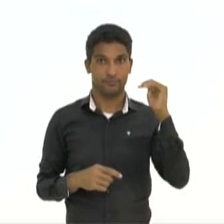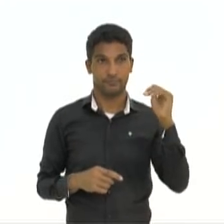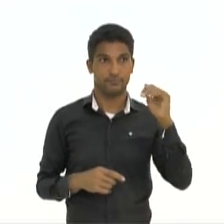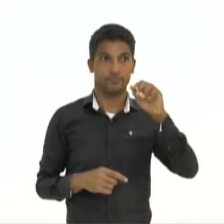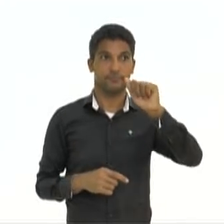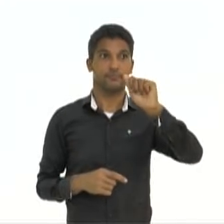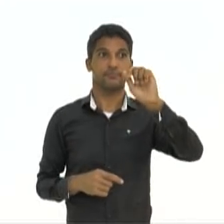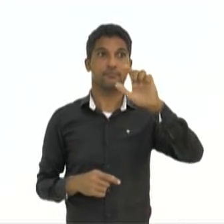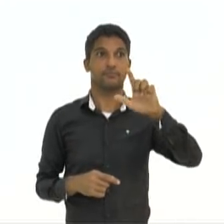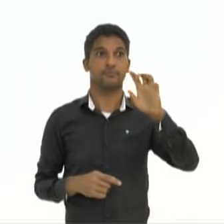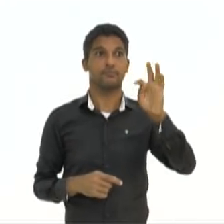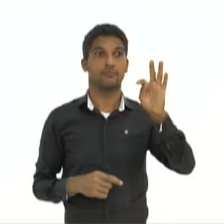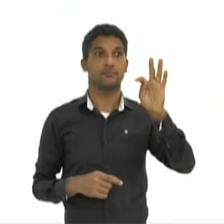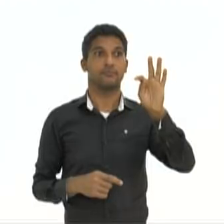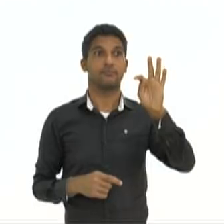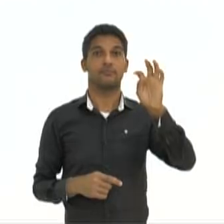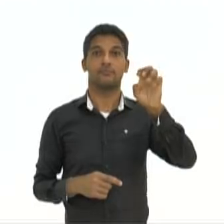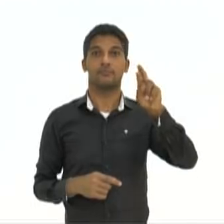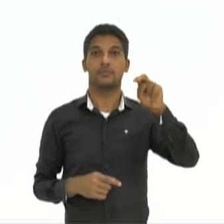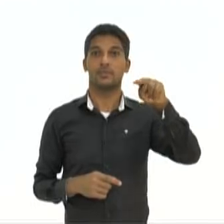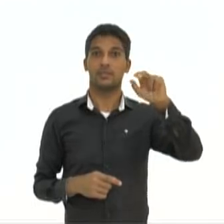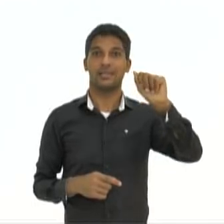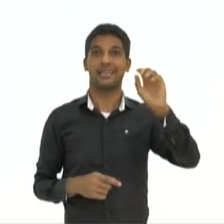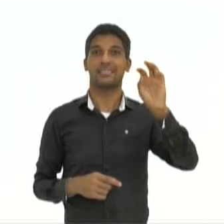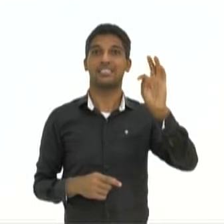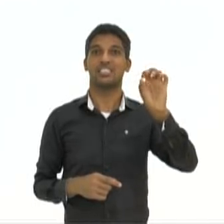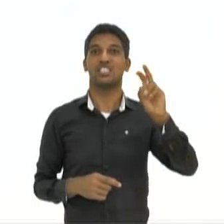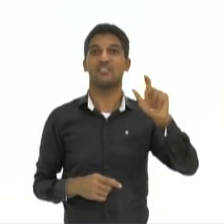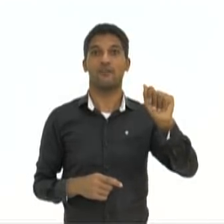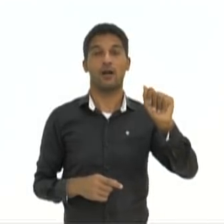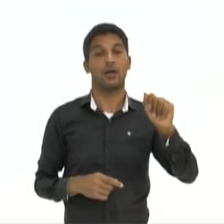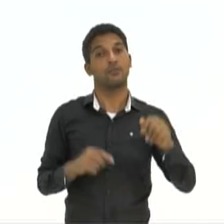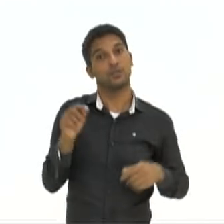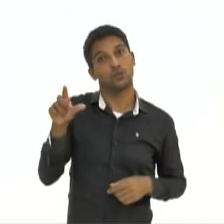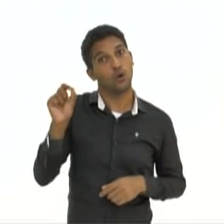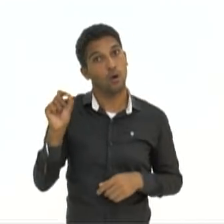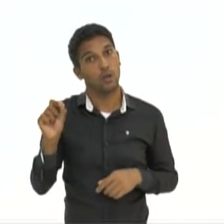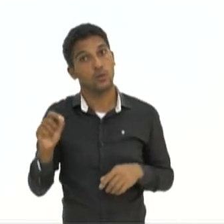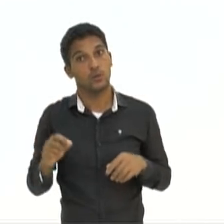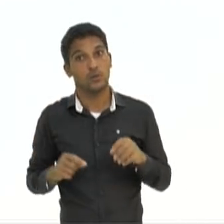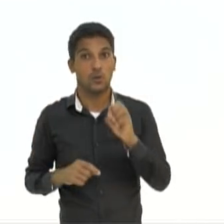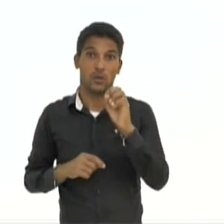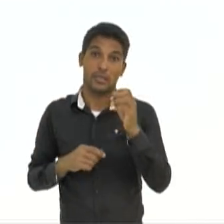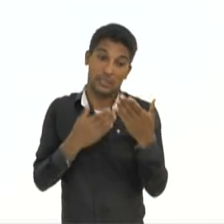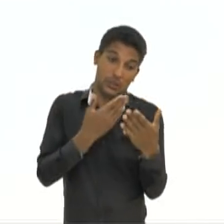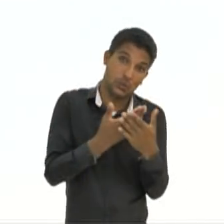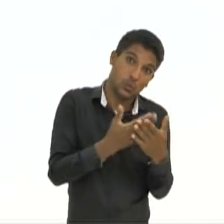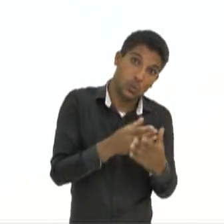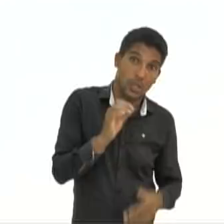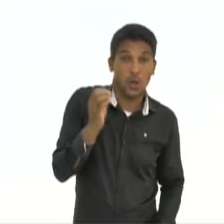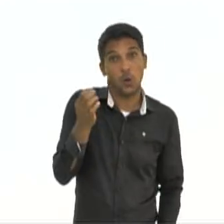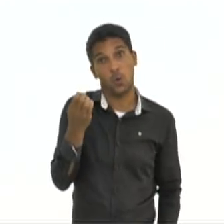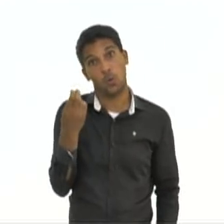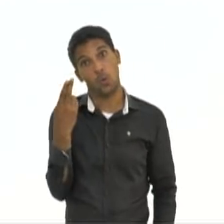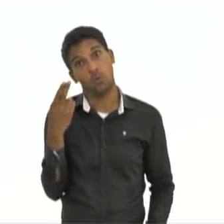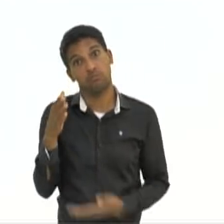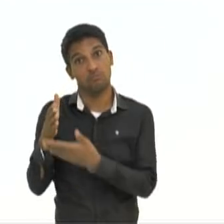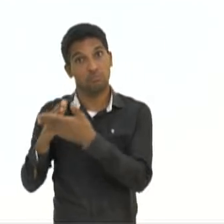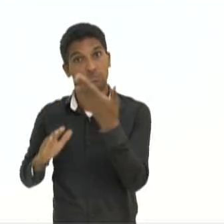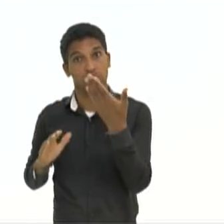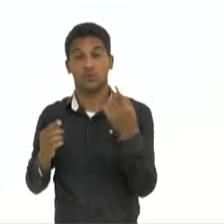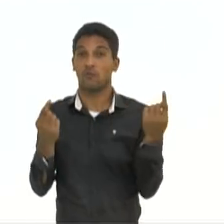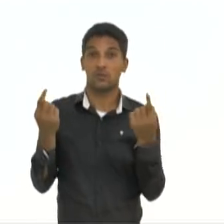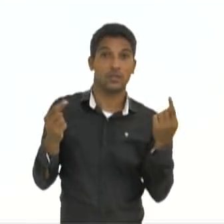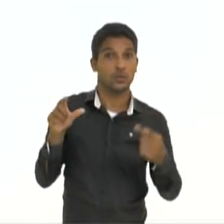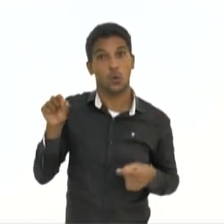de vida, realizações e sucesso. Então, você tem que fazer uma escolha nessa frase, ou estuda ou não passa de ano. Qual escolha